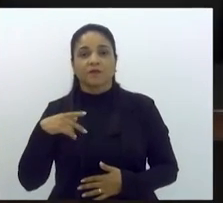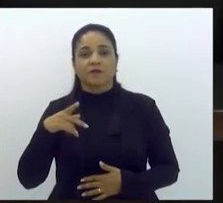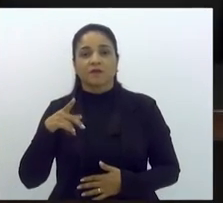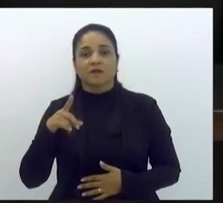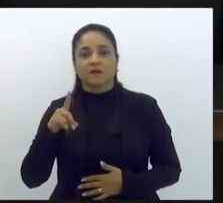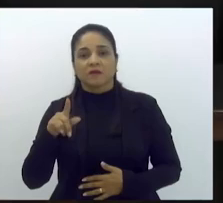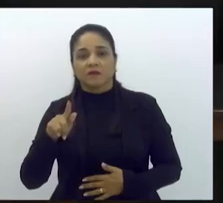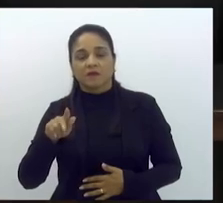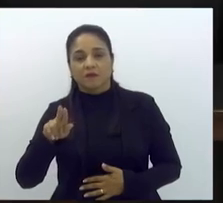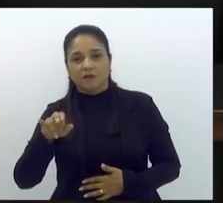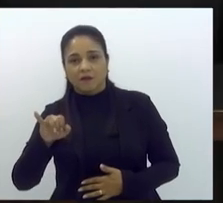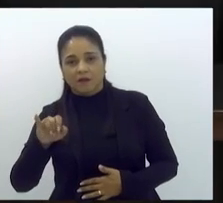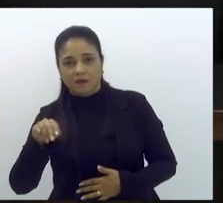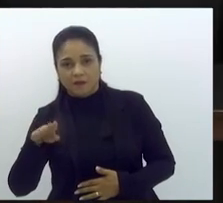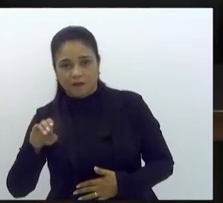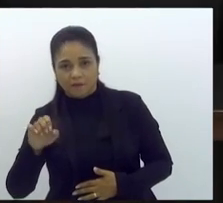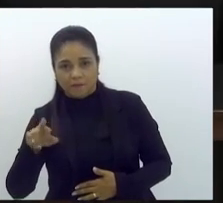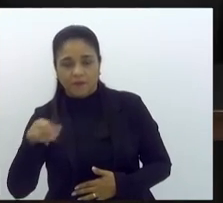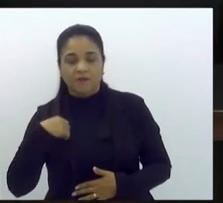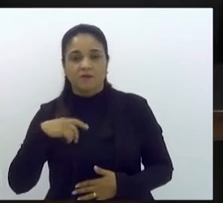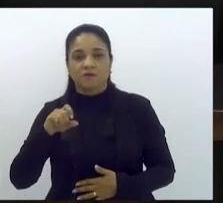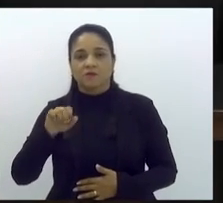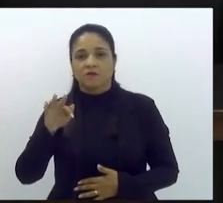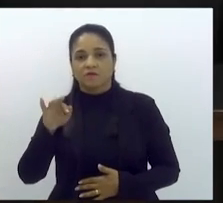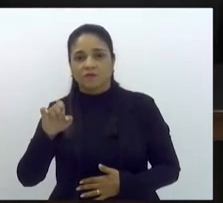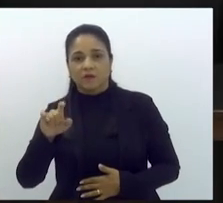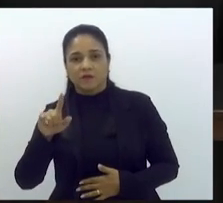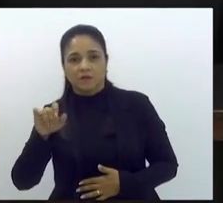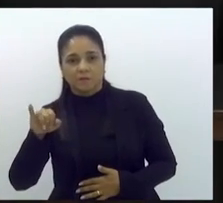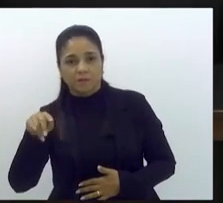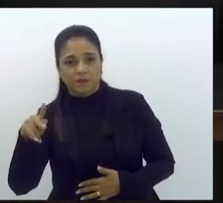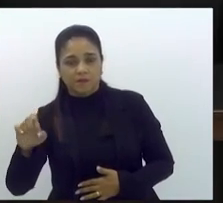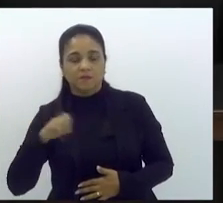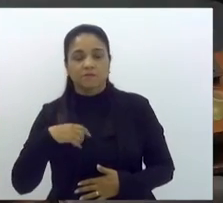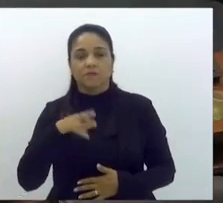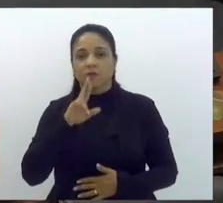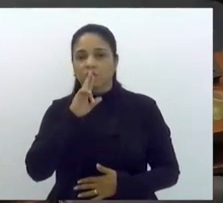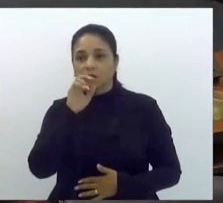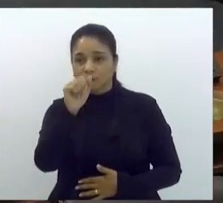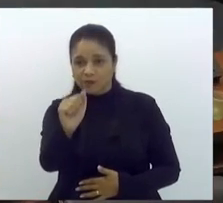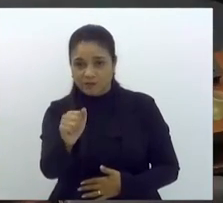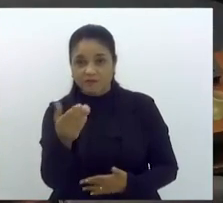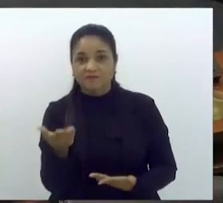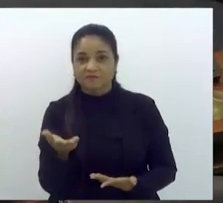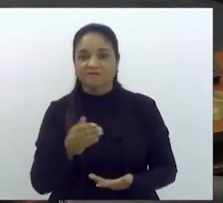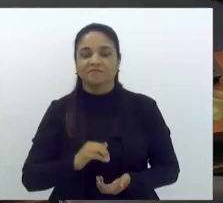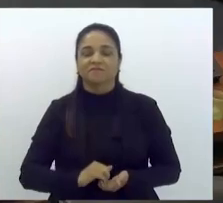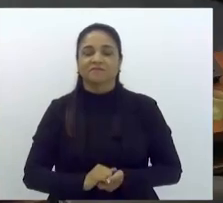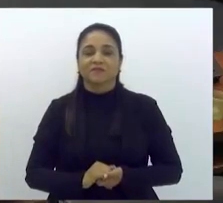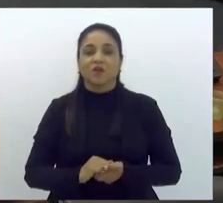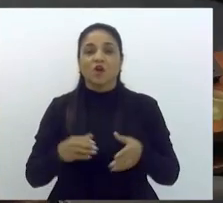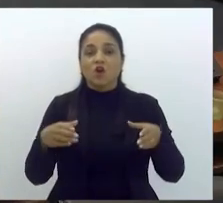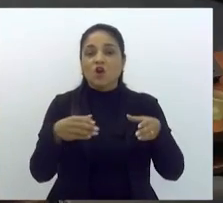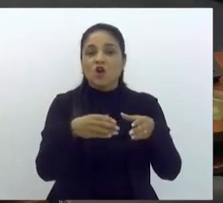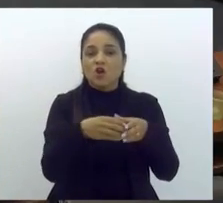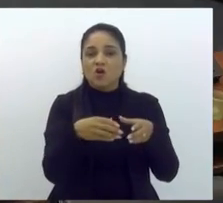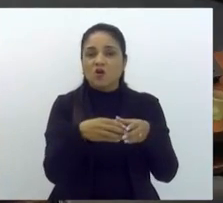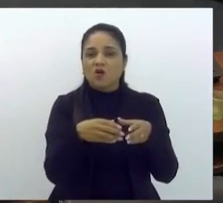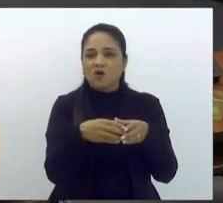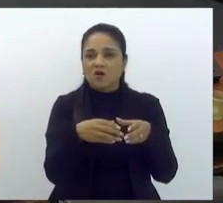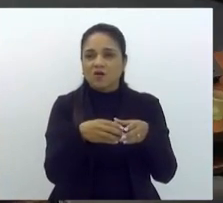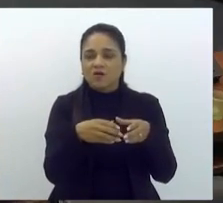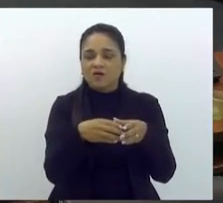delaroli Deputado Felipe Soares deputado Rodrigo Amorim pela comissão